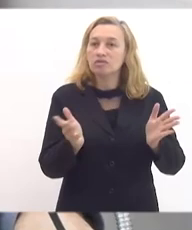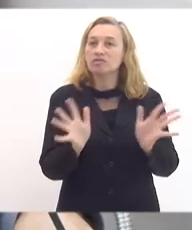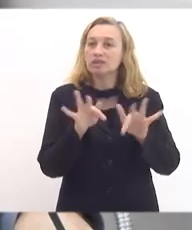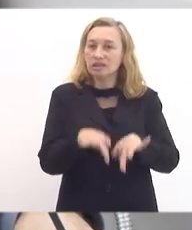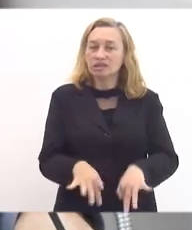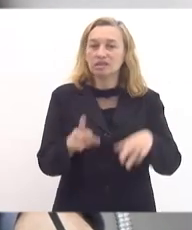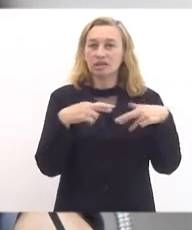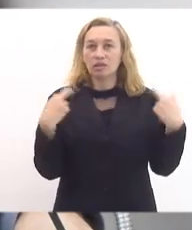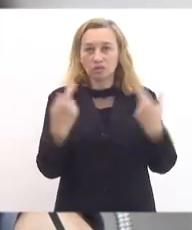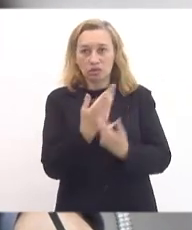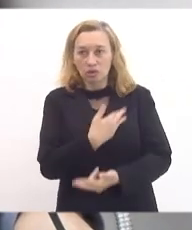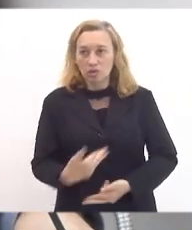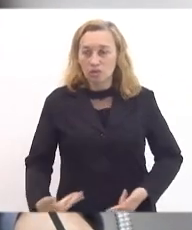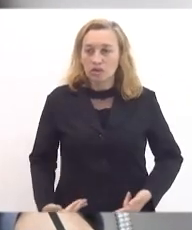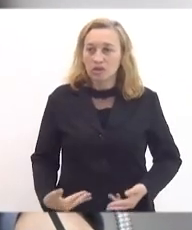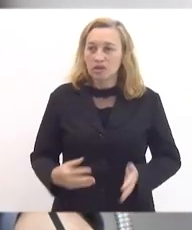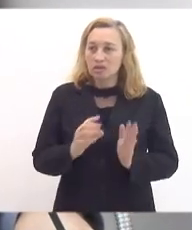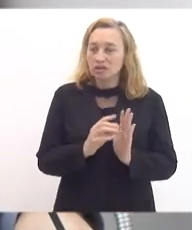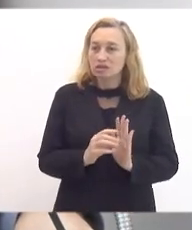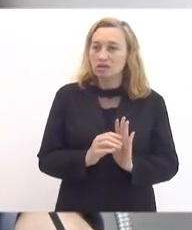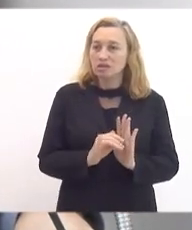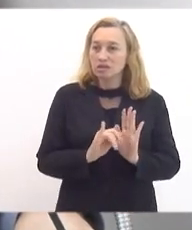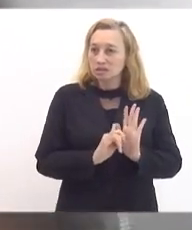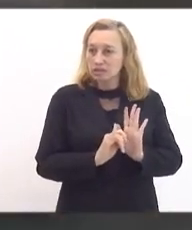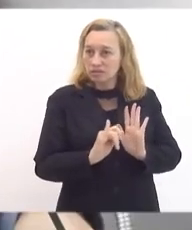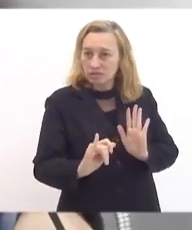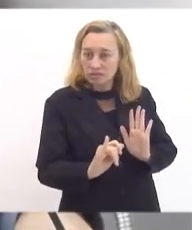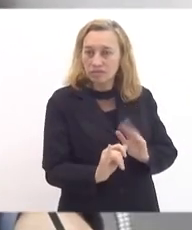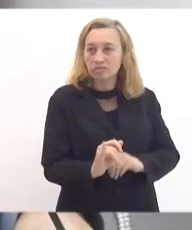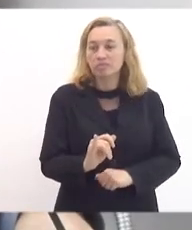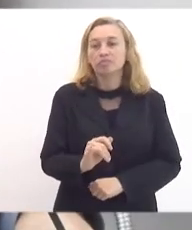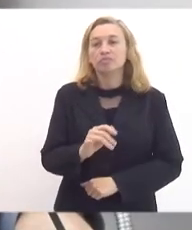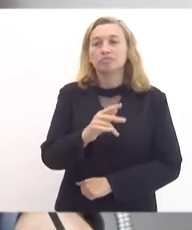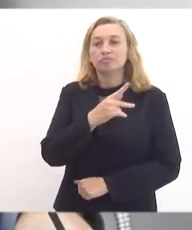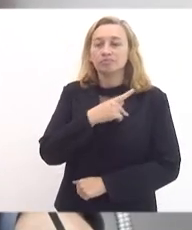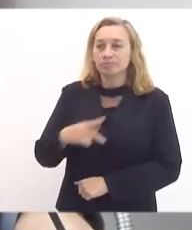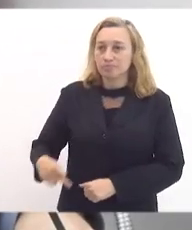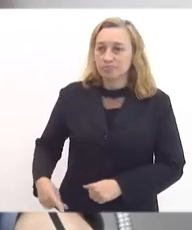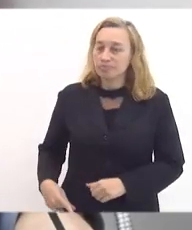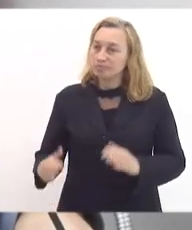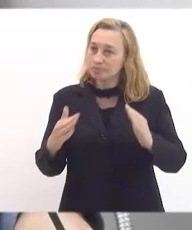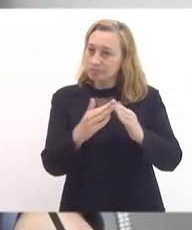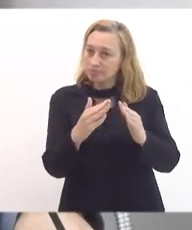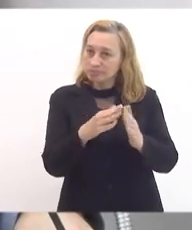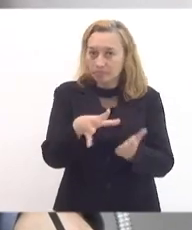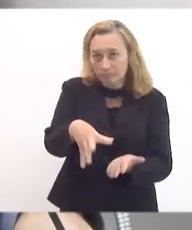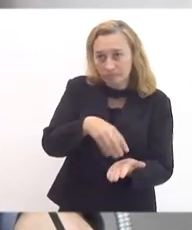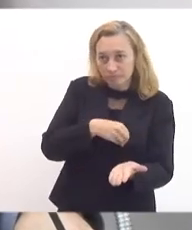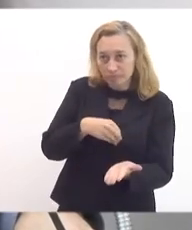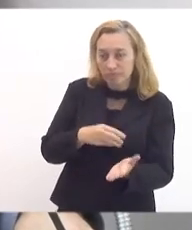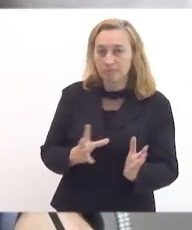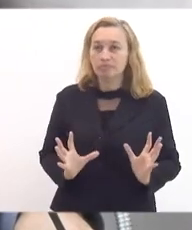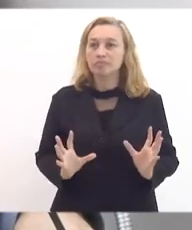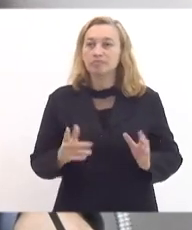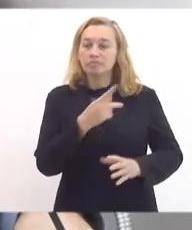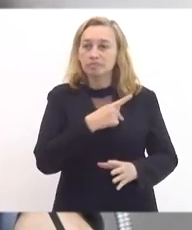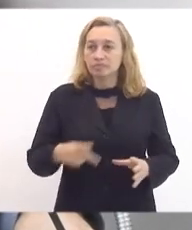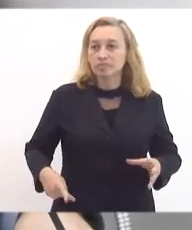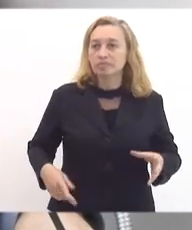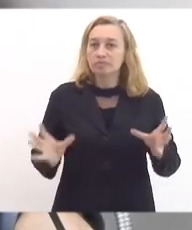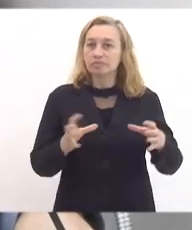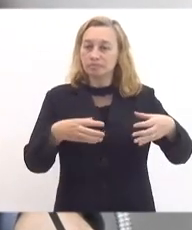audiência pública a gente o fiz ia ao presidente da casa com cópia o presidente da Comissão de construção